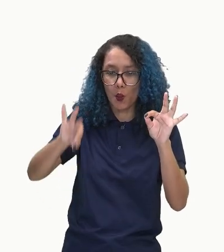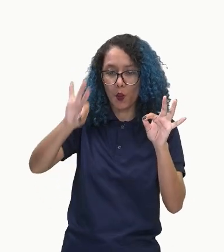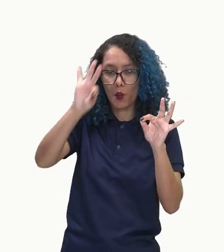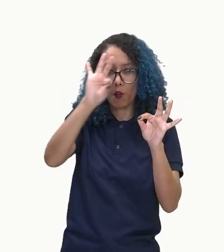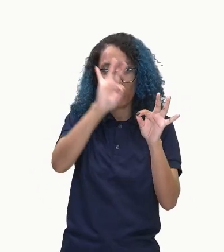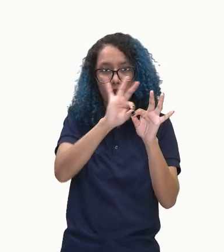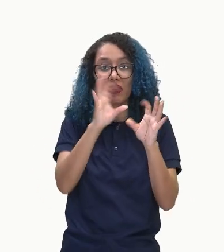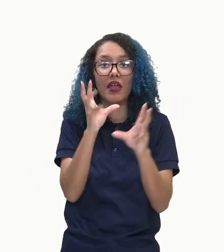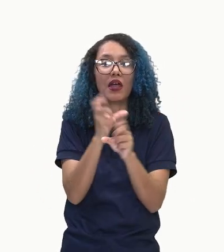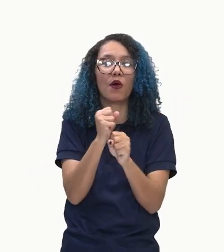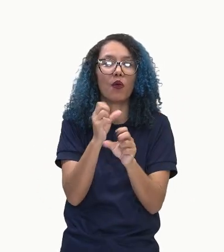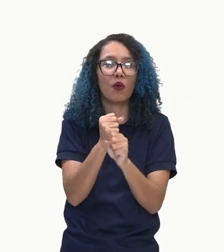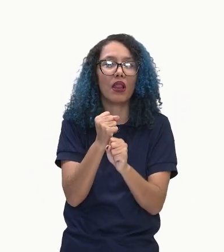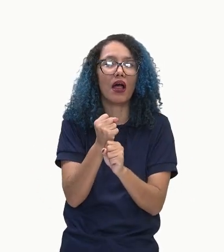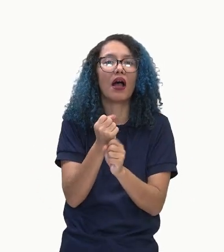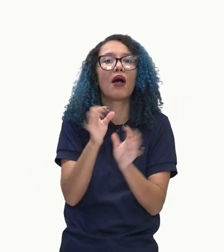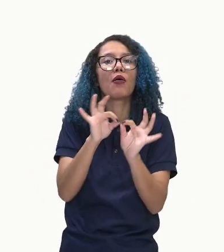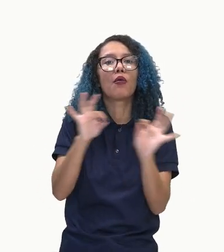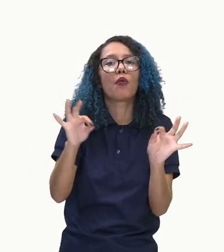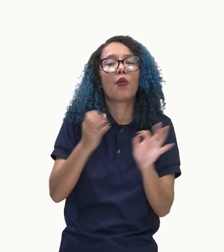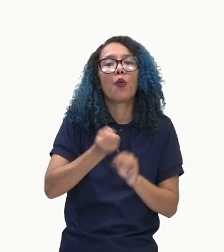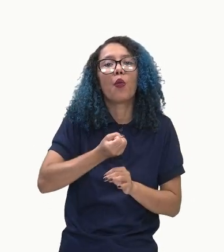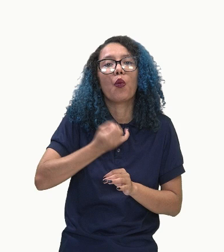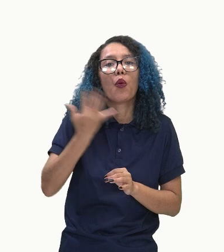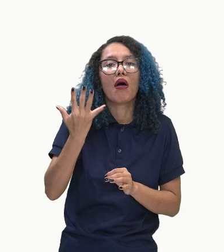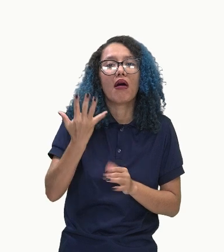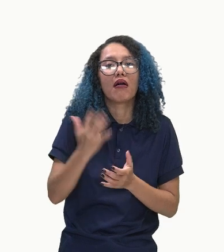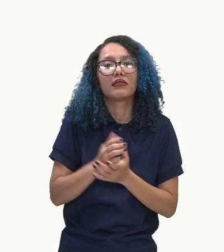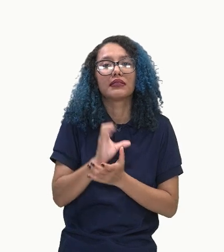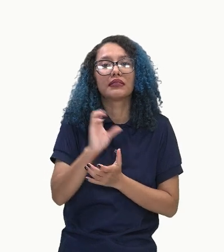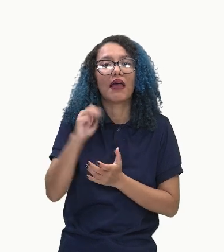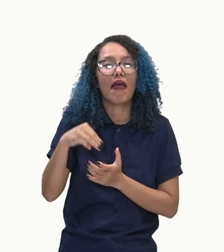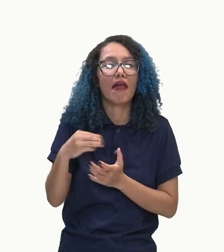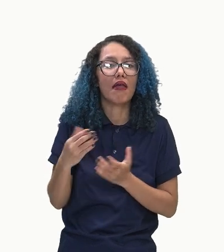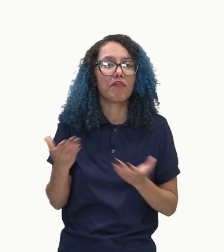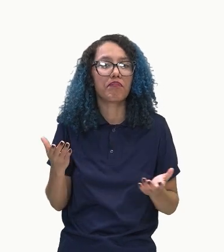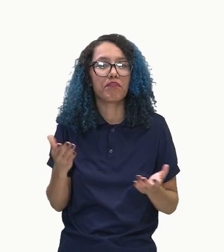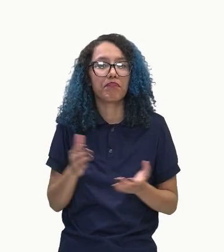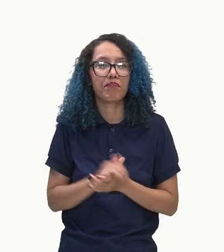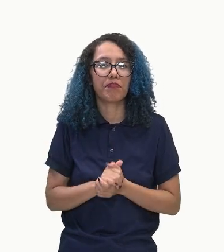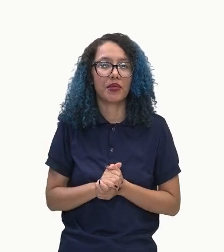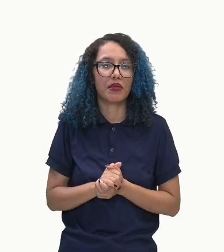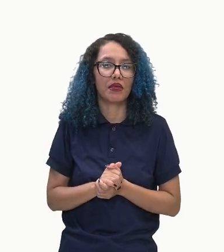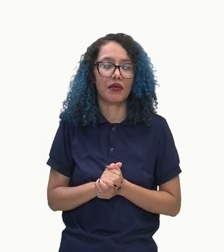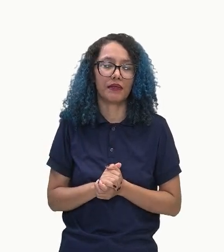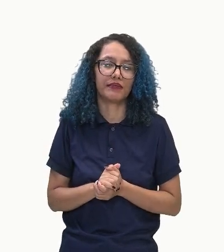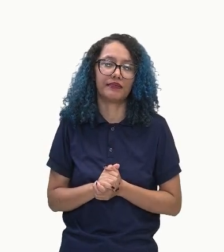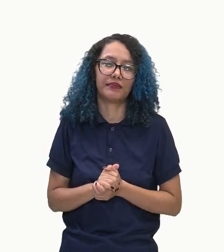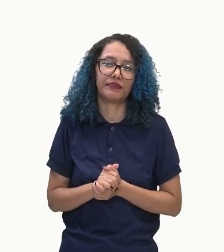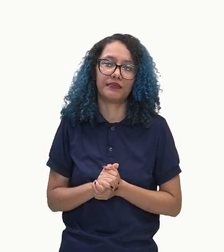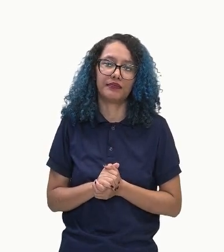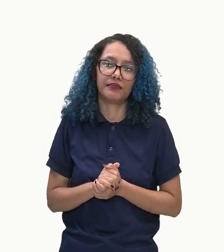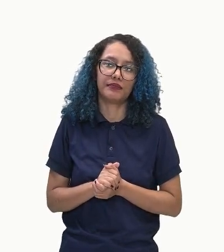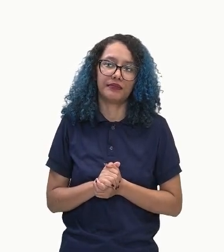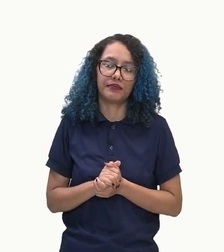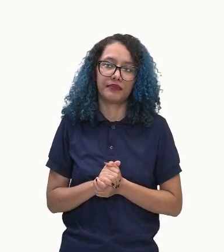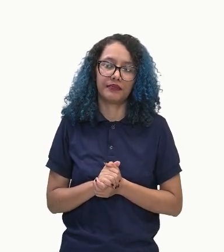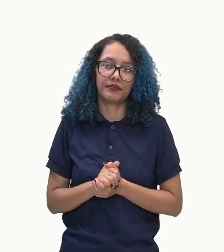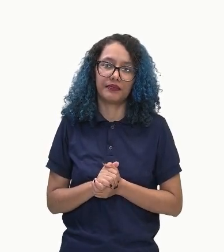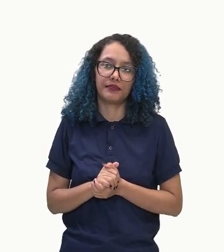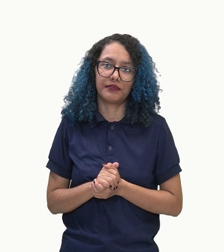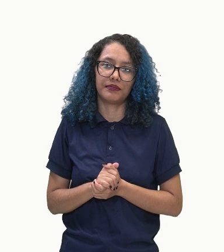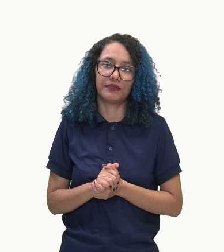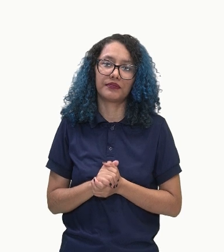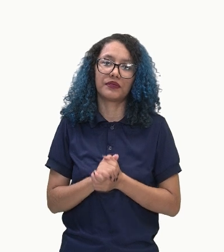Tá legal? Agora olha para cá, porque a questão ela nos deu aqui que a gente tem a